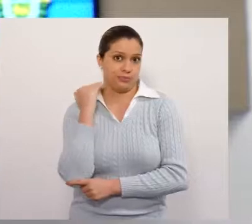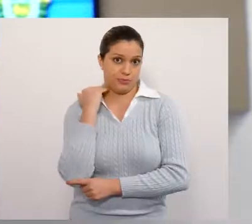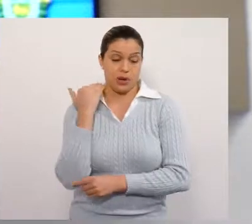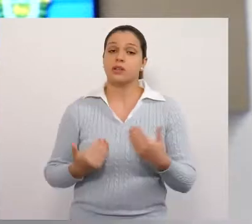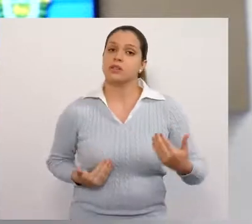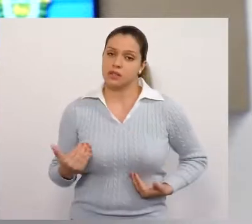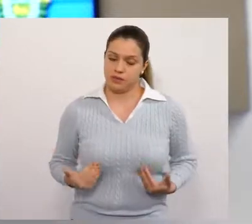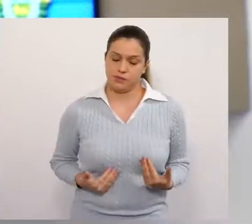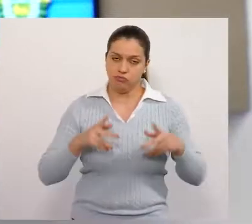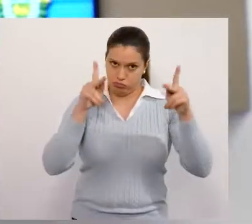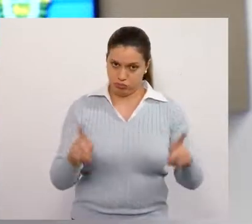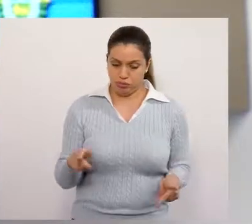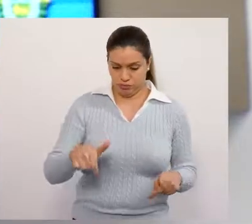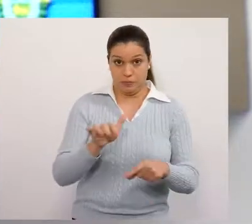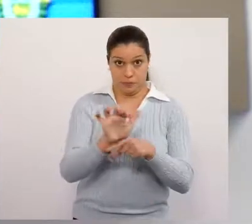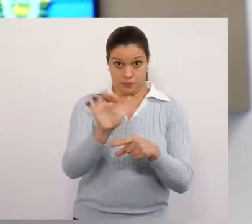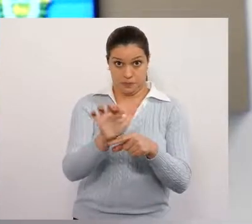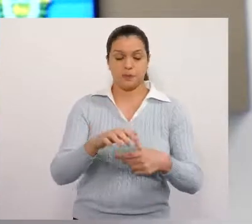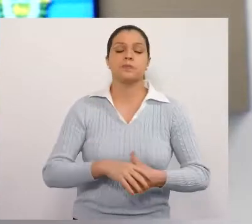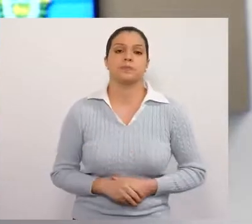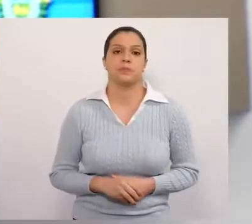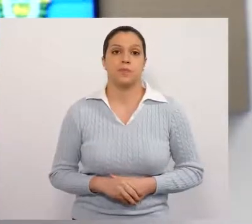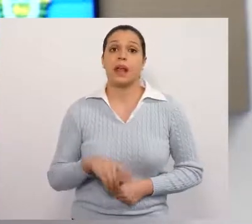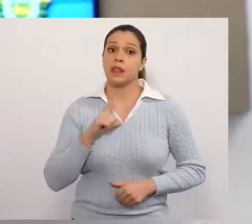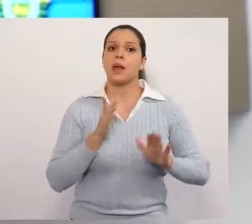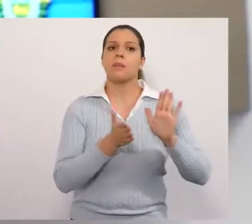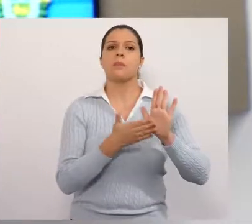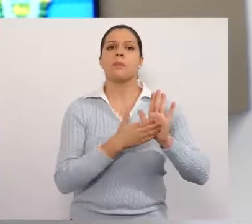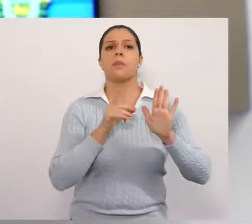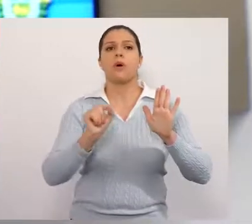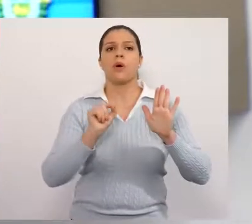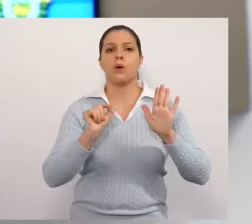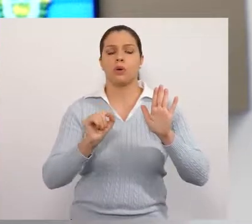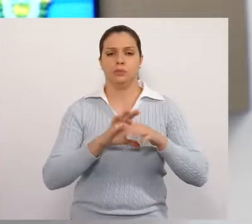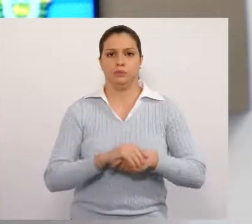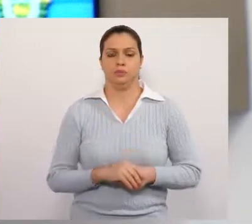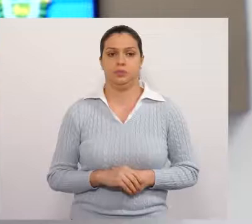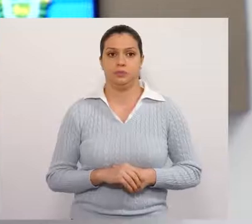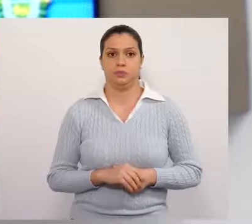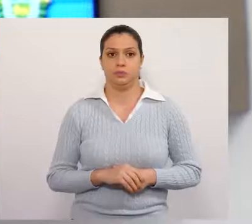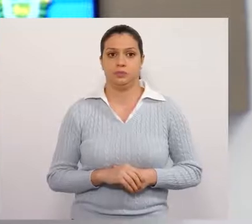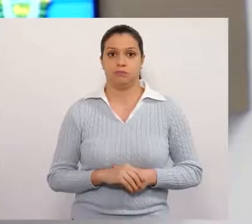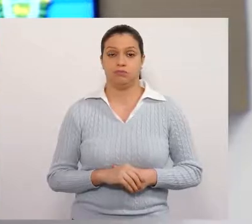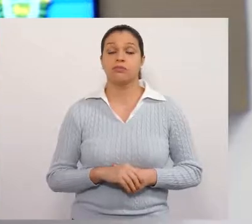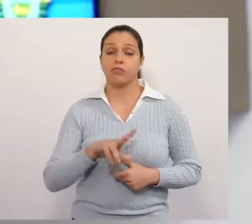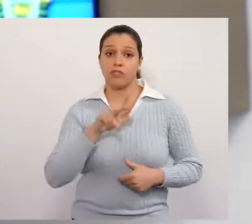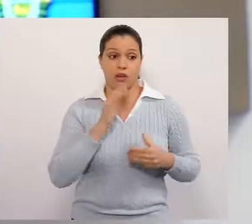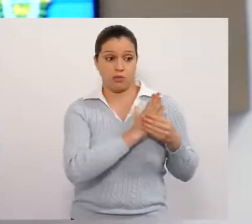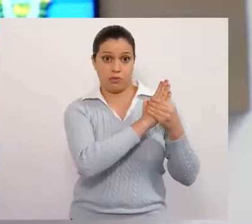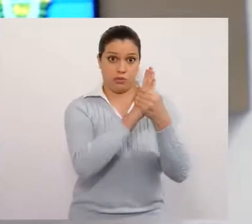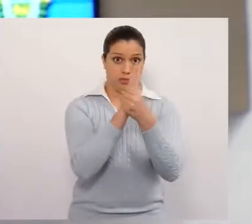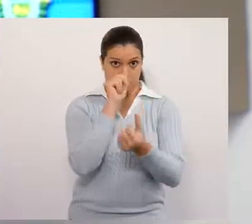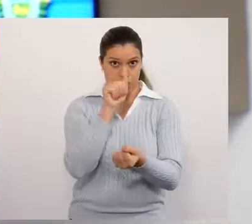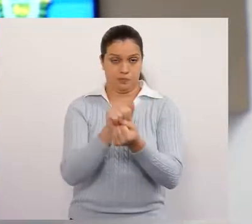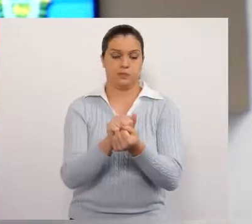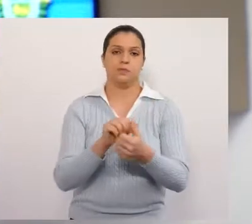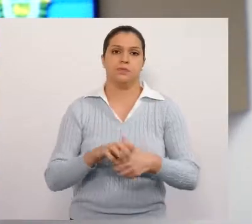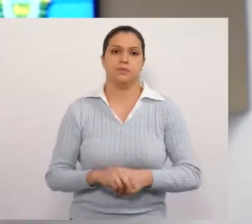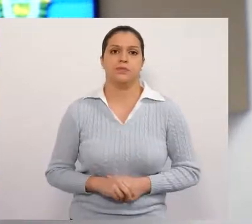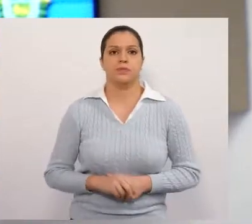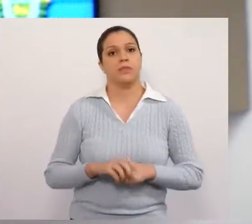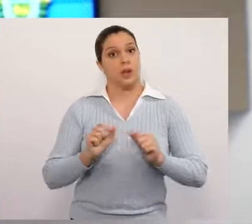de empréstimos consignados de servidores públicos do Estado. As proposições foram apensadas, ou